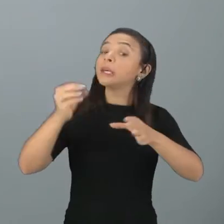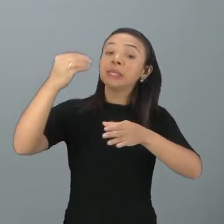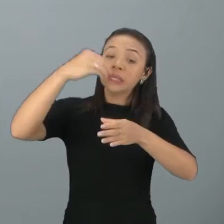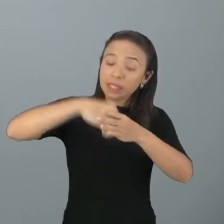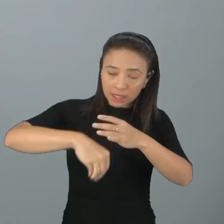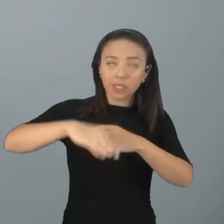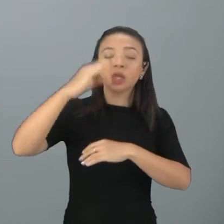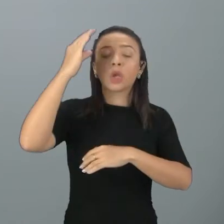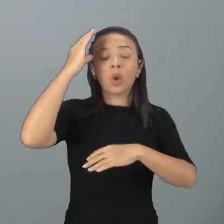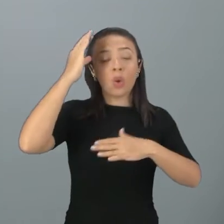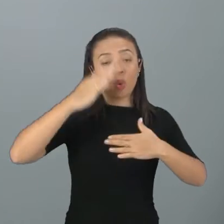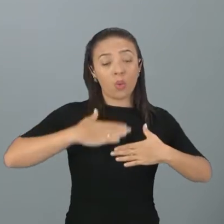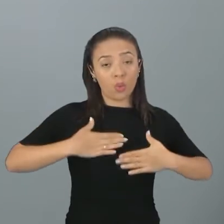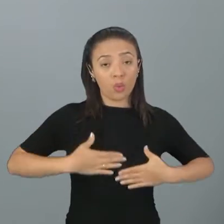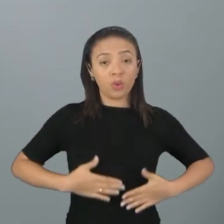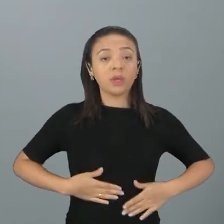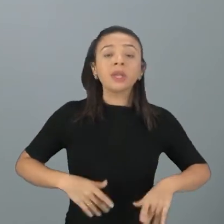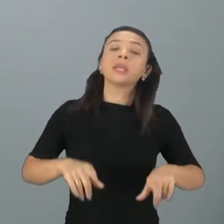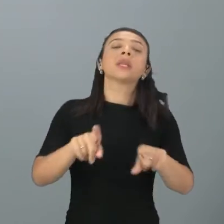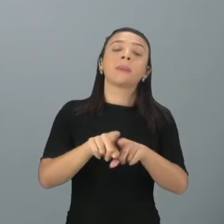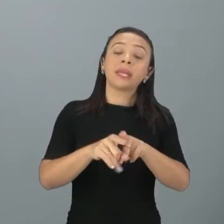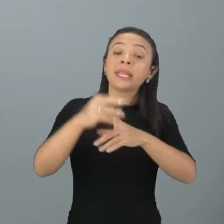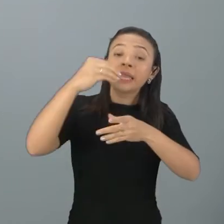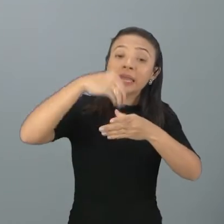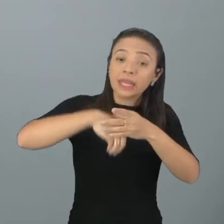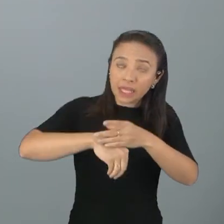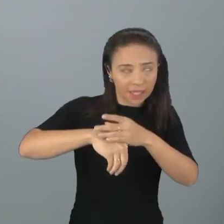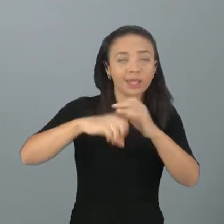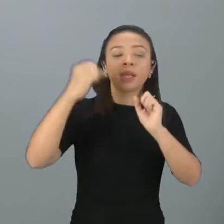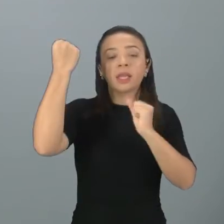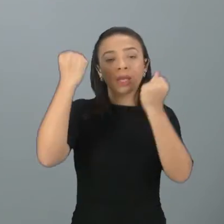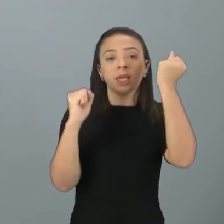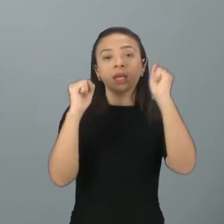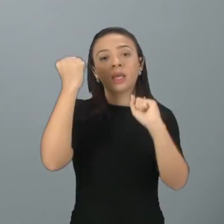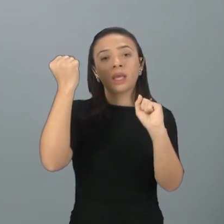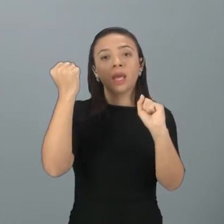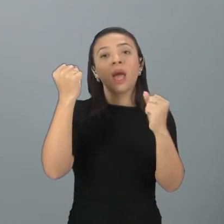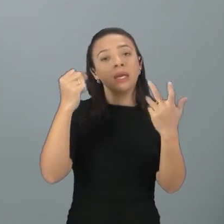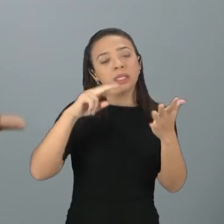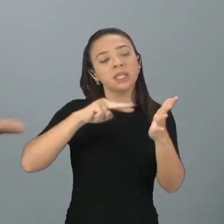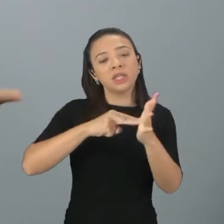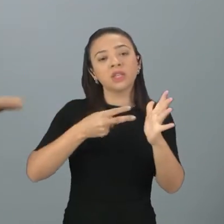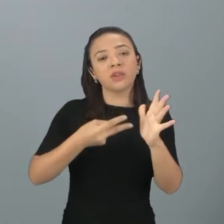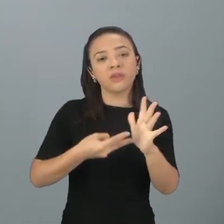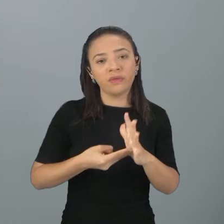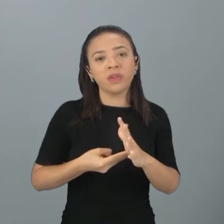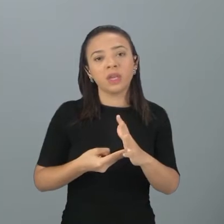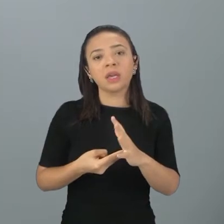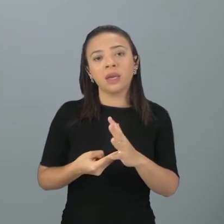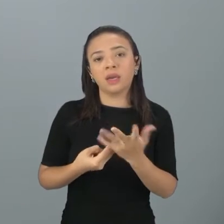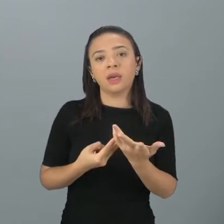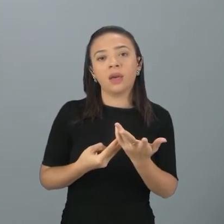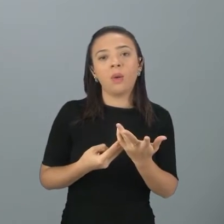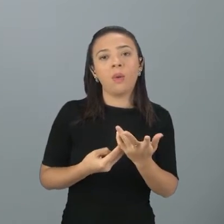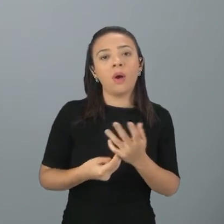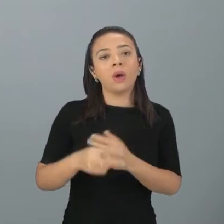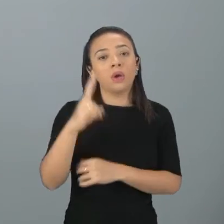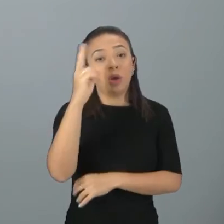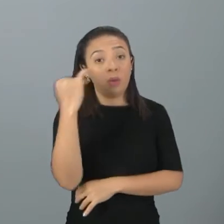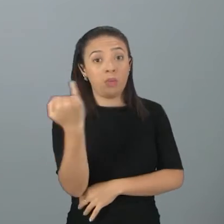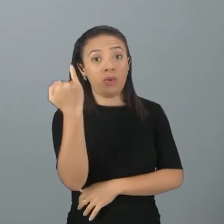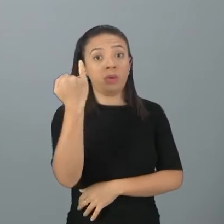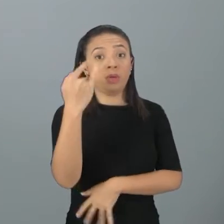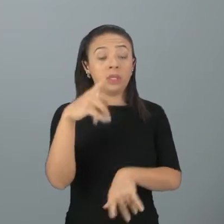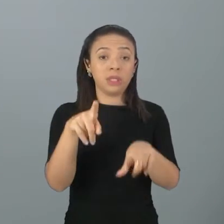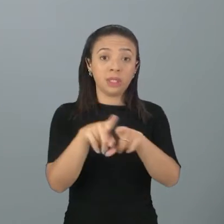cultura corporal e dentro da educação física, nós tratamos como um todo e nós podemos alcançar a atividade